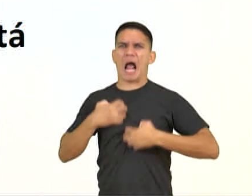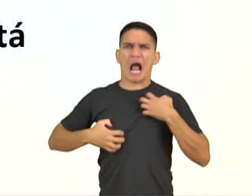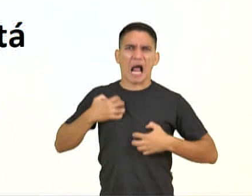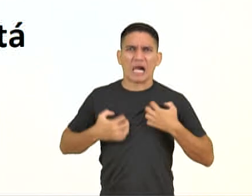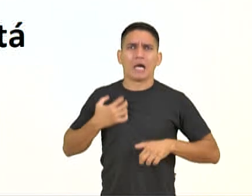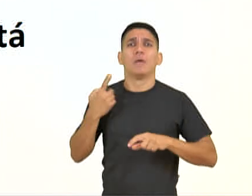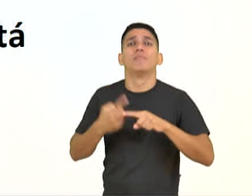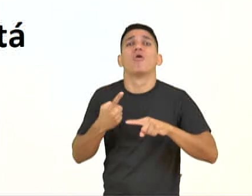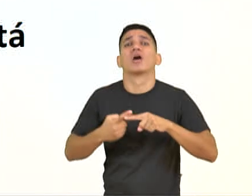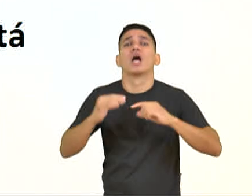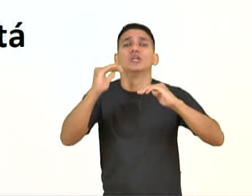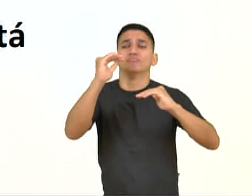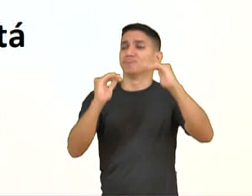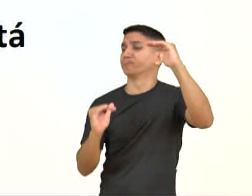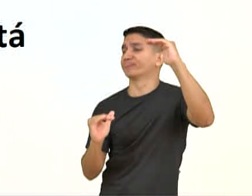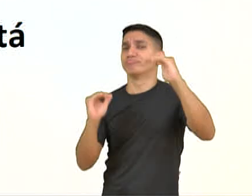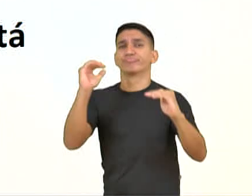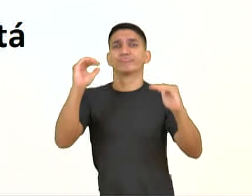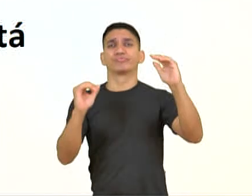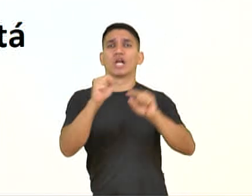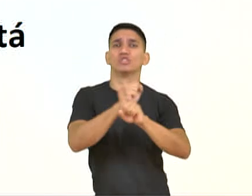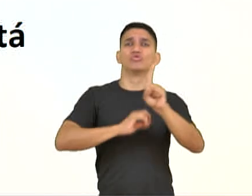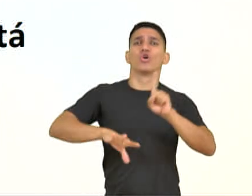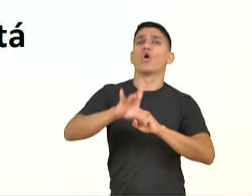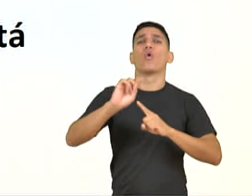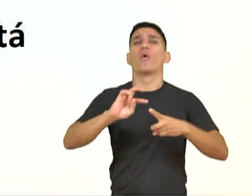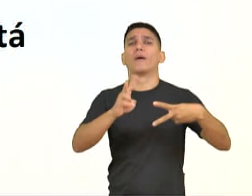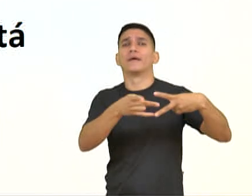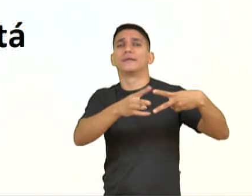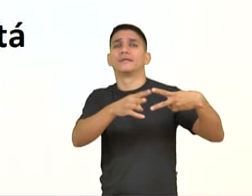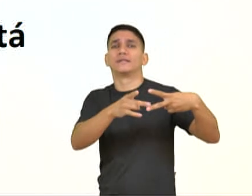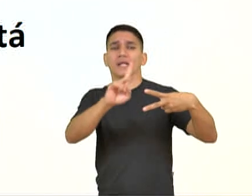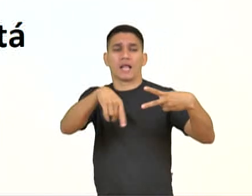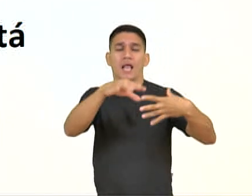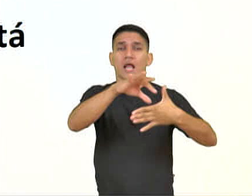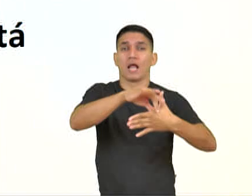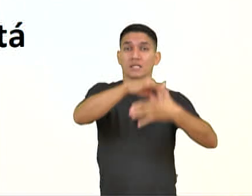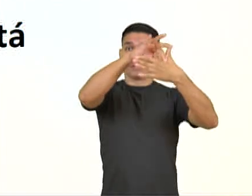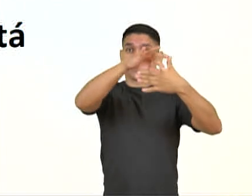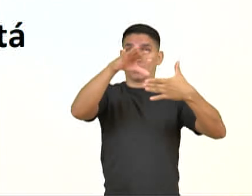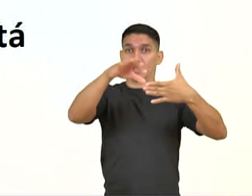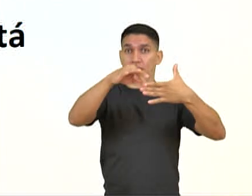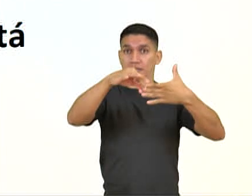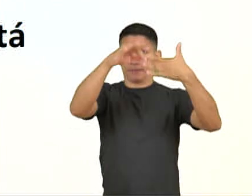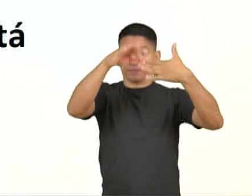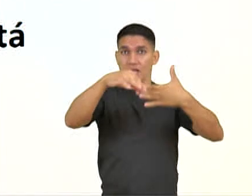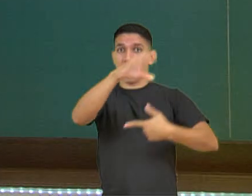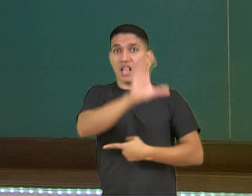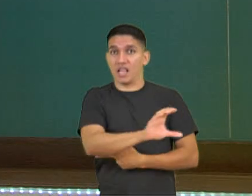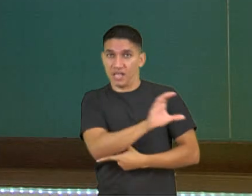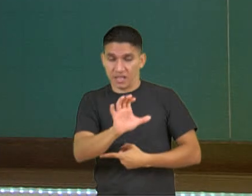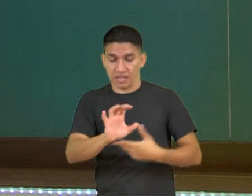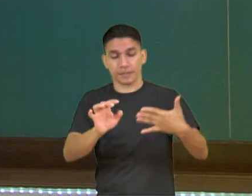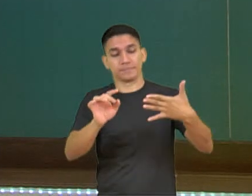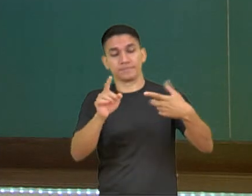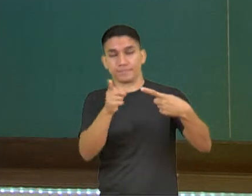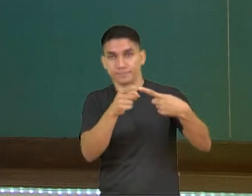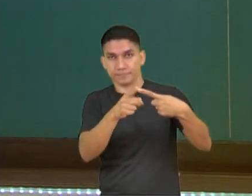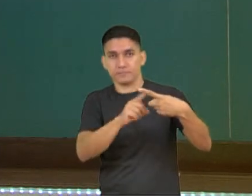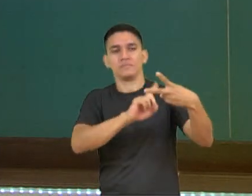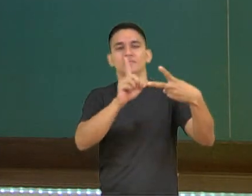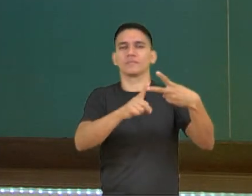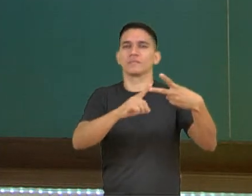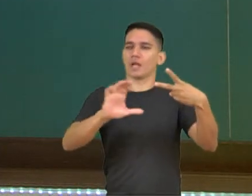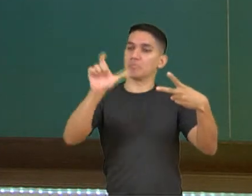diferenças sociais que existiam entre o primeiro estado, que era o clero, o segundo estado, que era a nobreza, fazia parte da